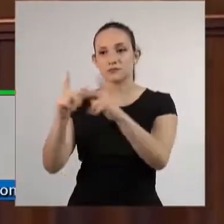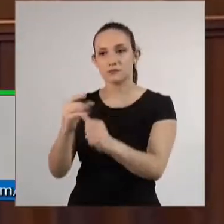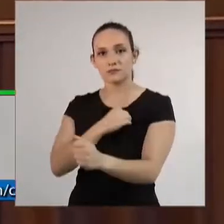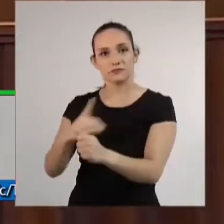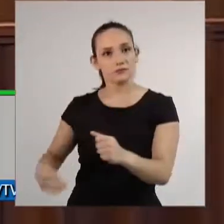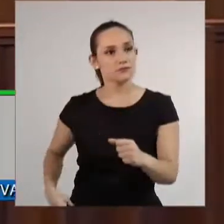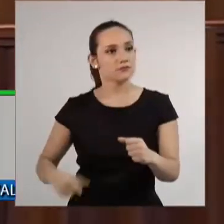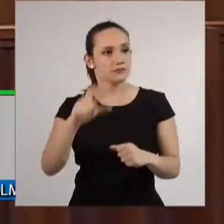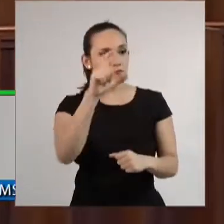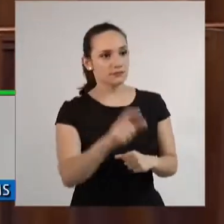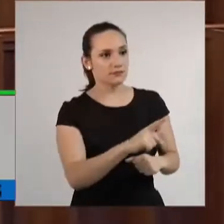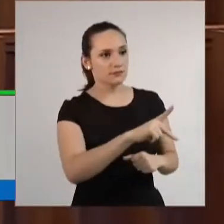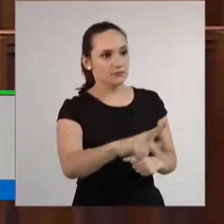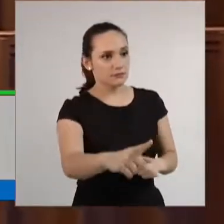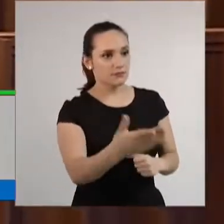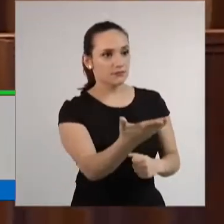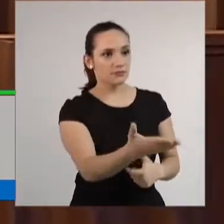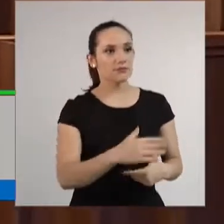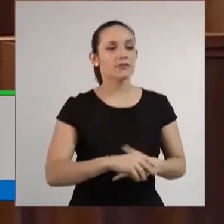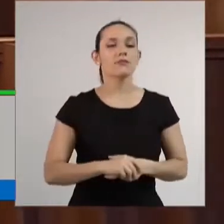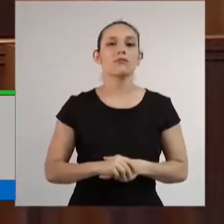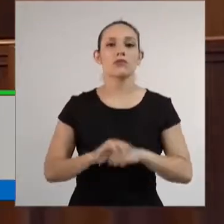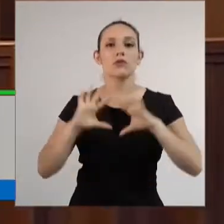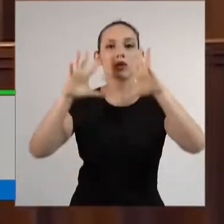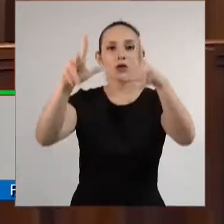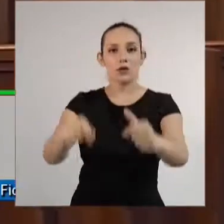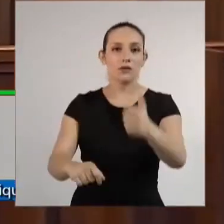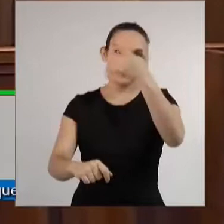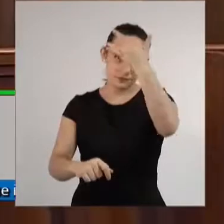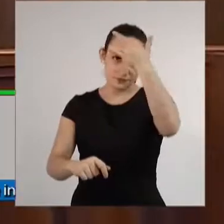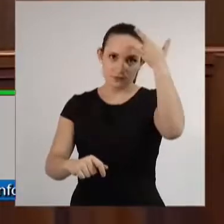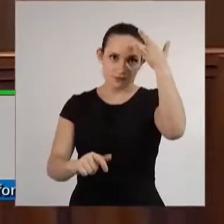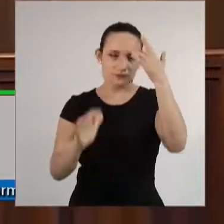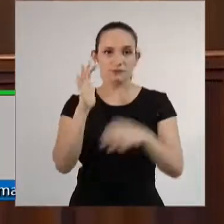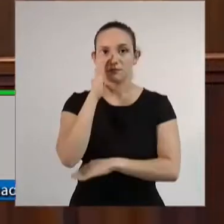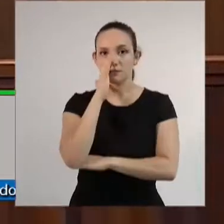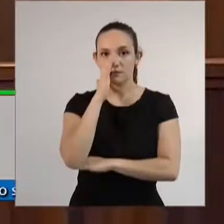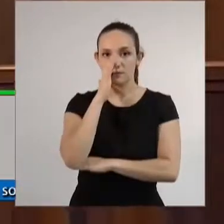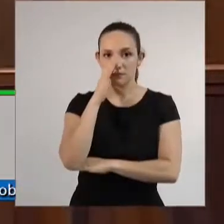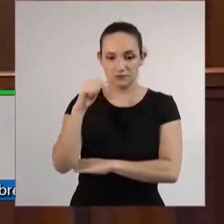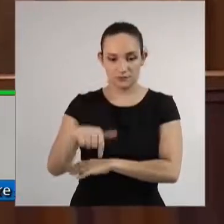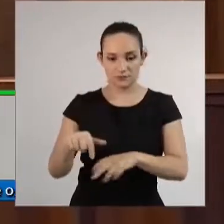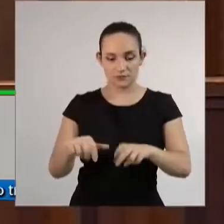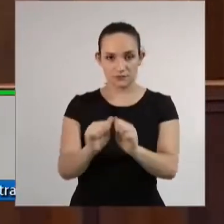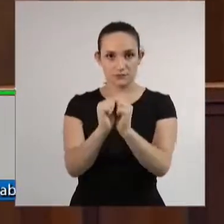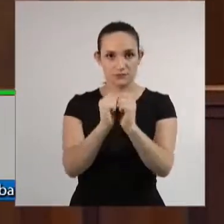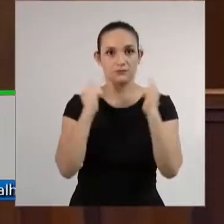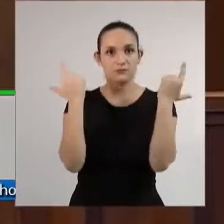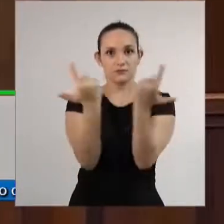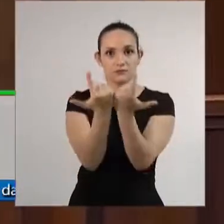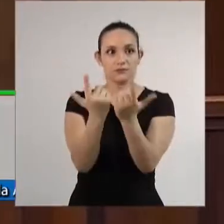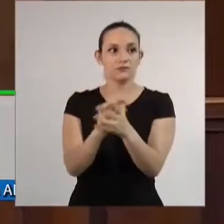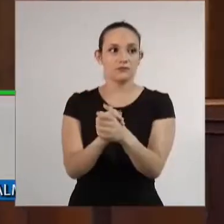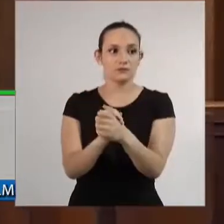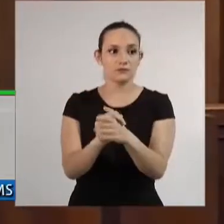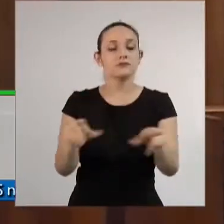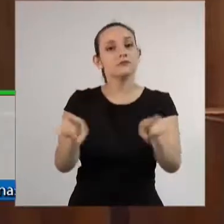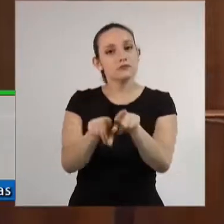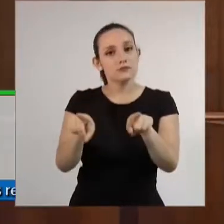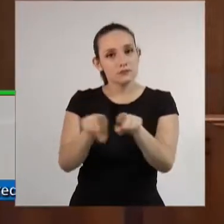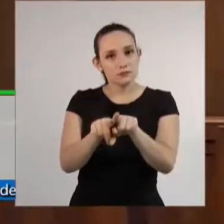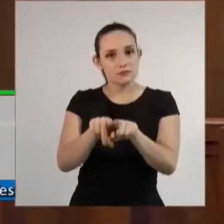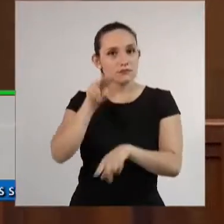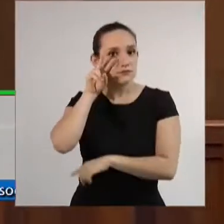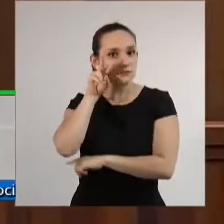senhores deputados, público que nos prestigia nesta casa e